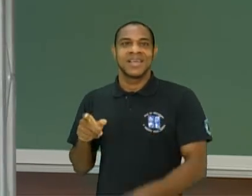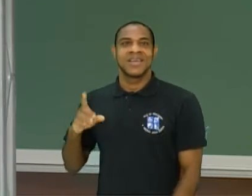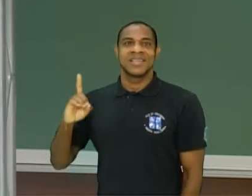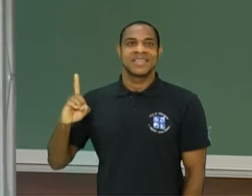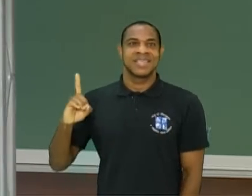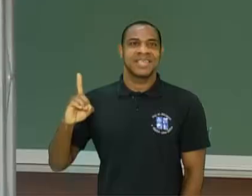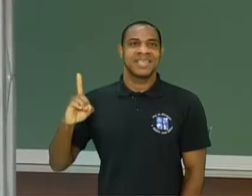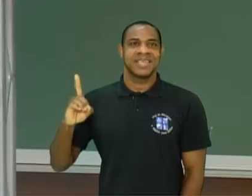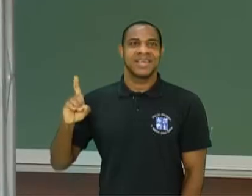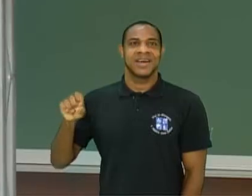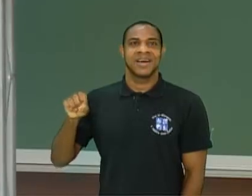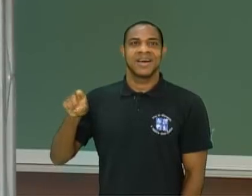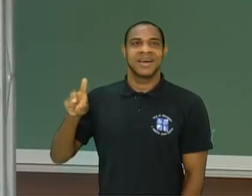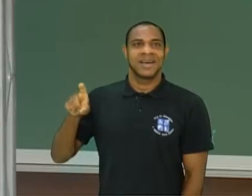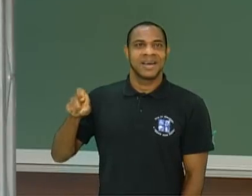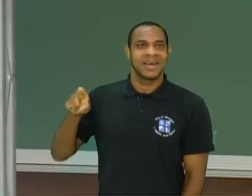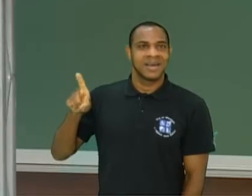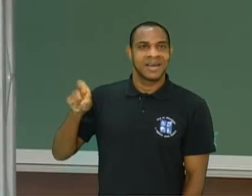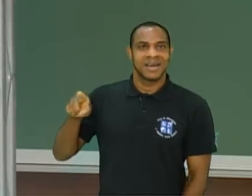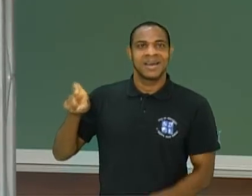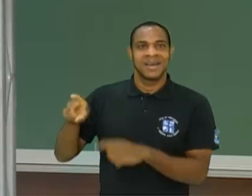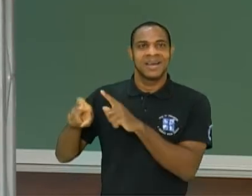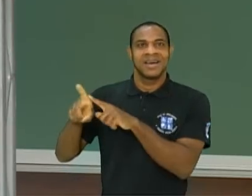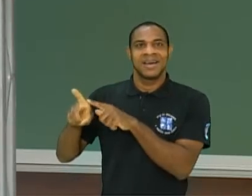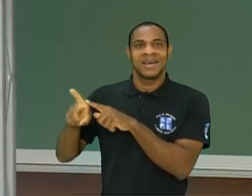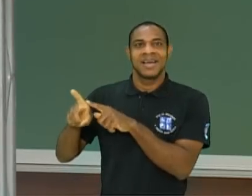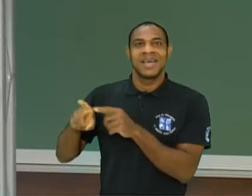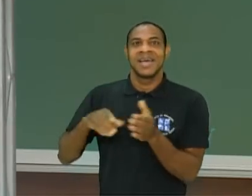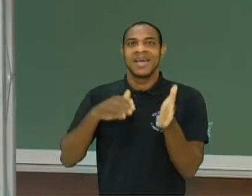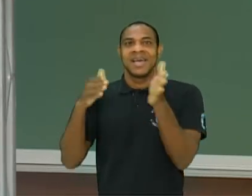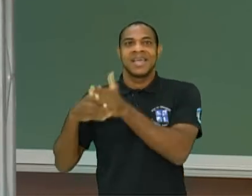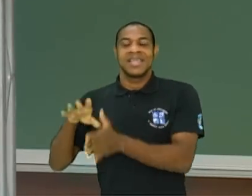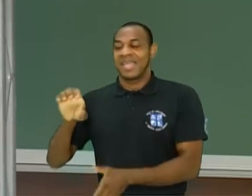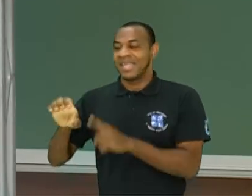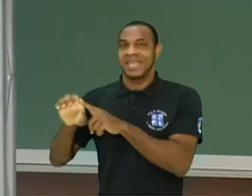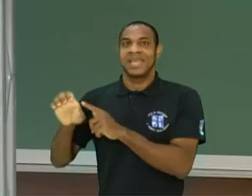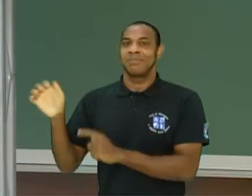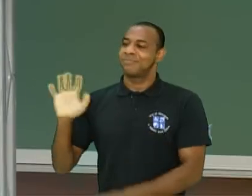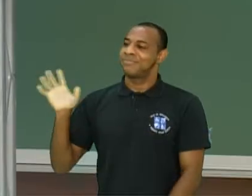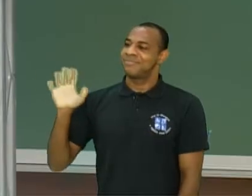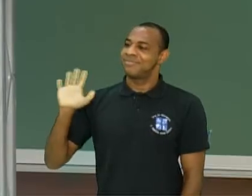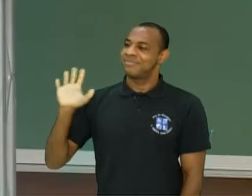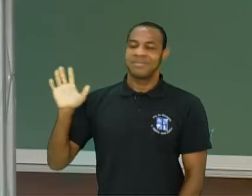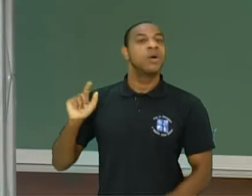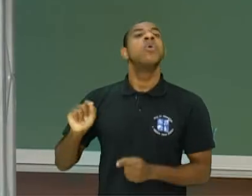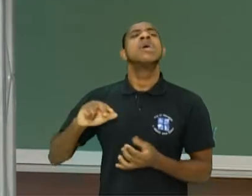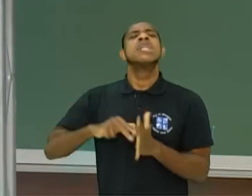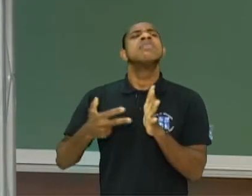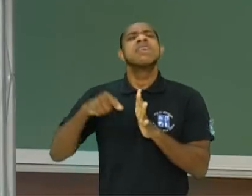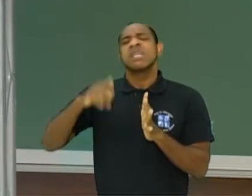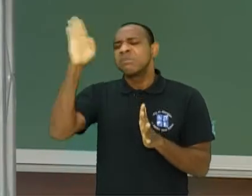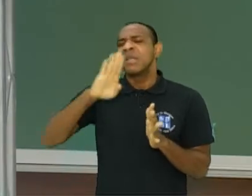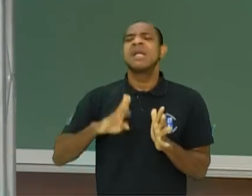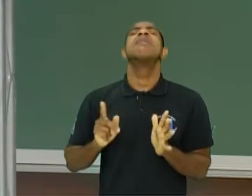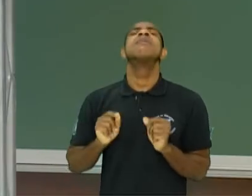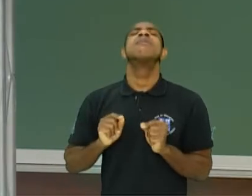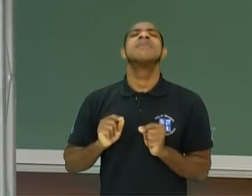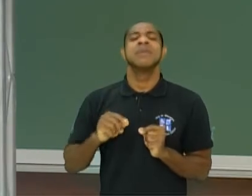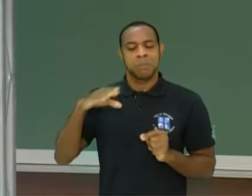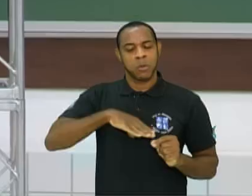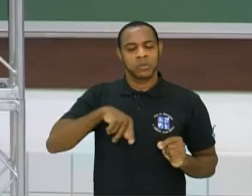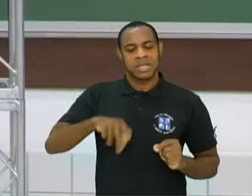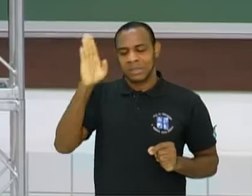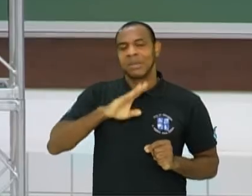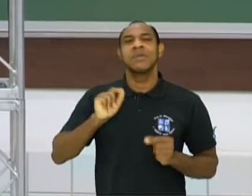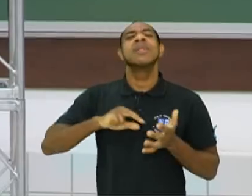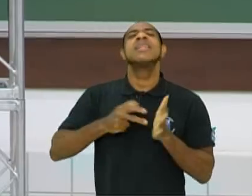o dedo indicador. E na última, acenando com a mão. Então, o que esses sinais significam em português? Vou